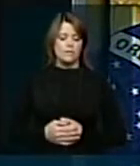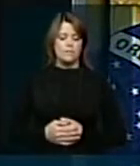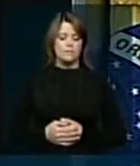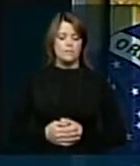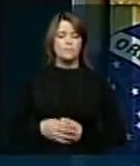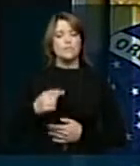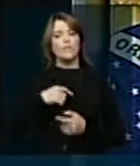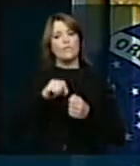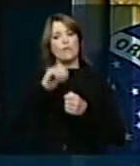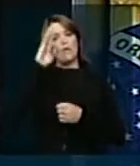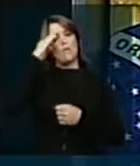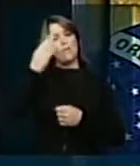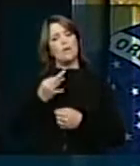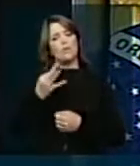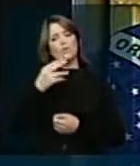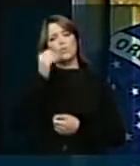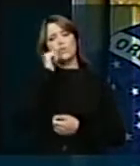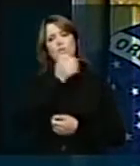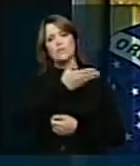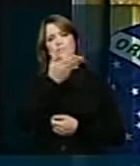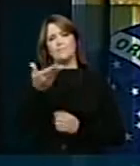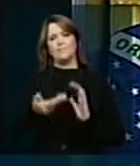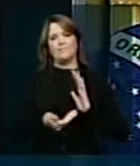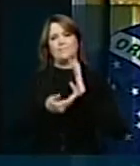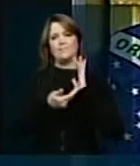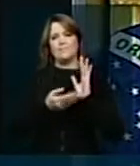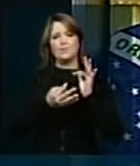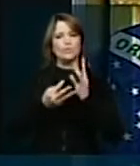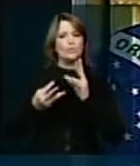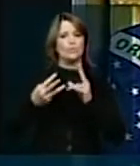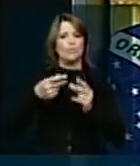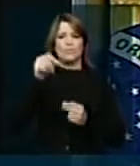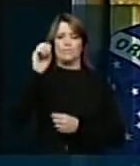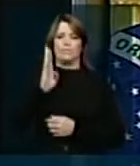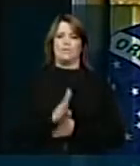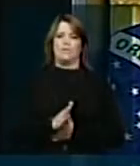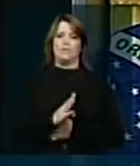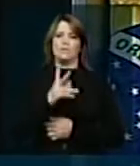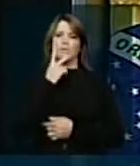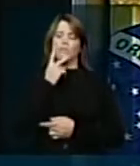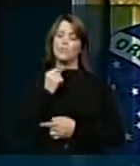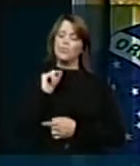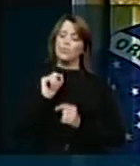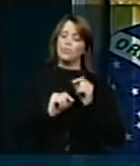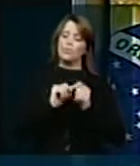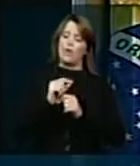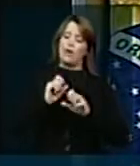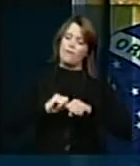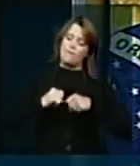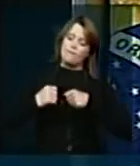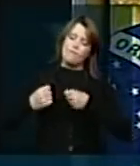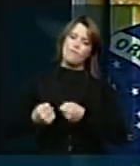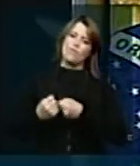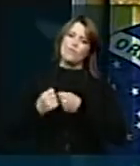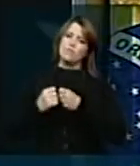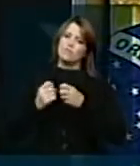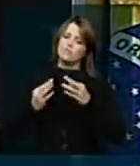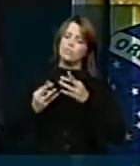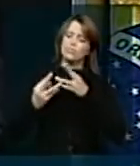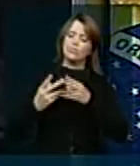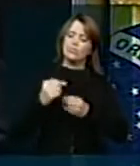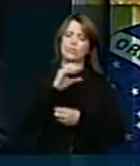eu homenageio todas as mulheres desta casa e de todo o Brasil, das quais a força, a dedicação e o